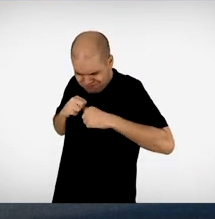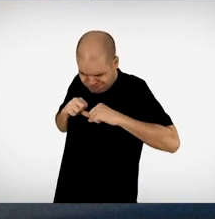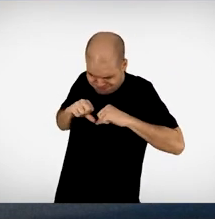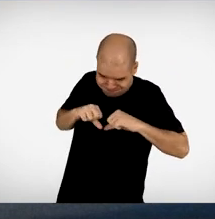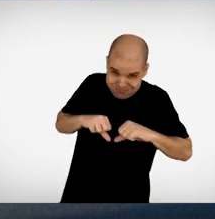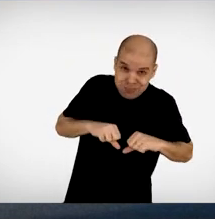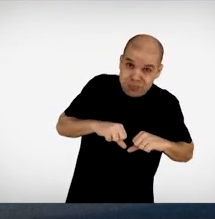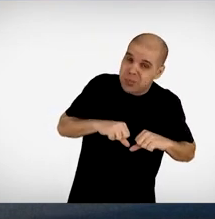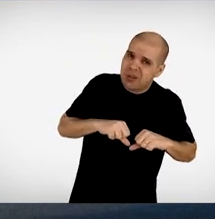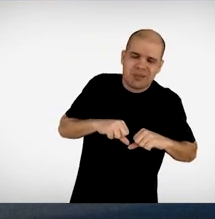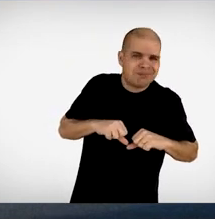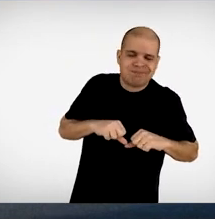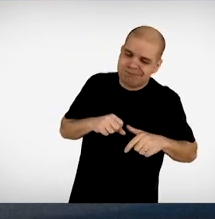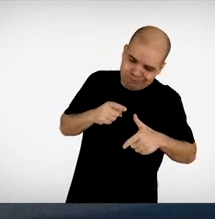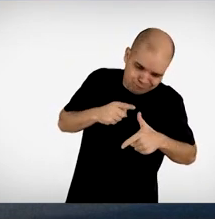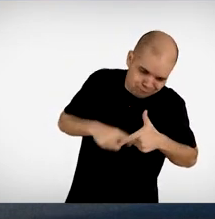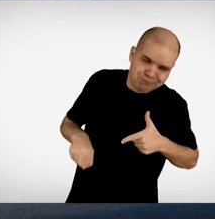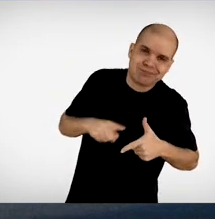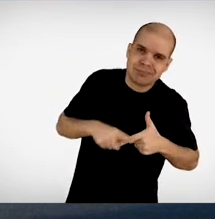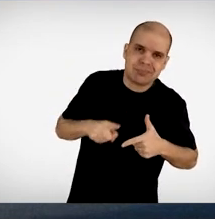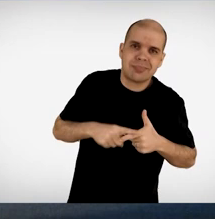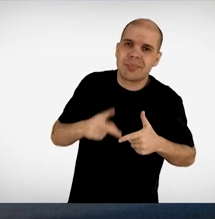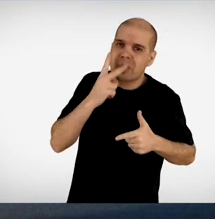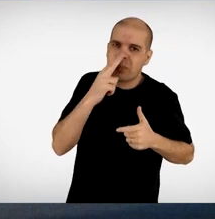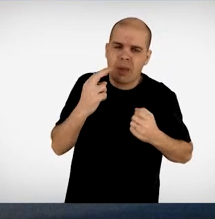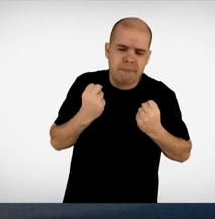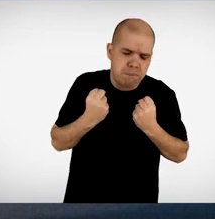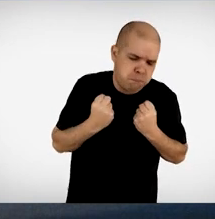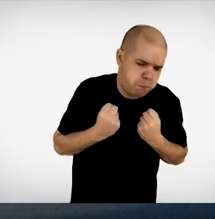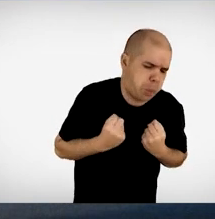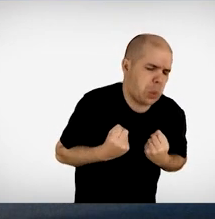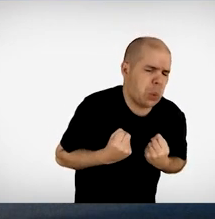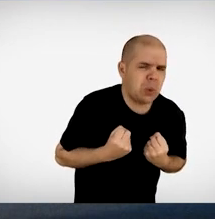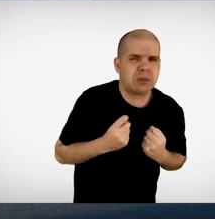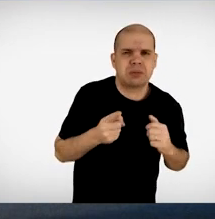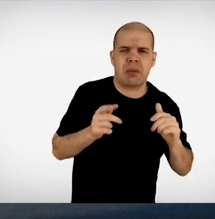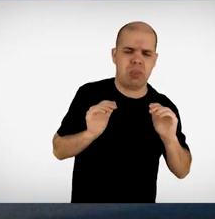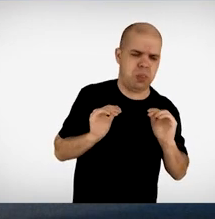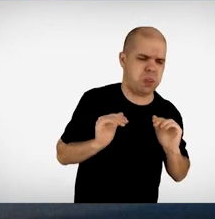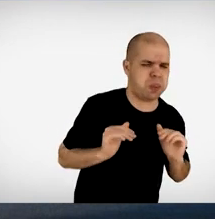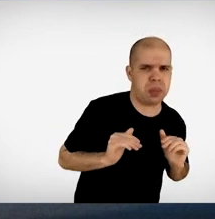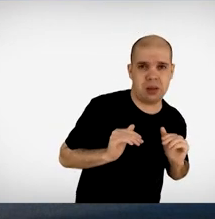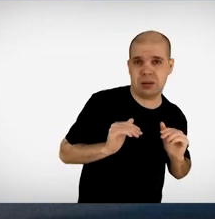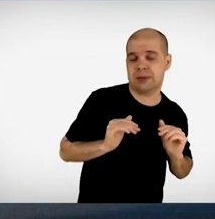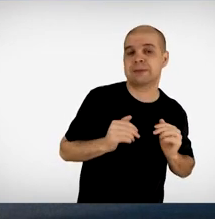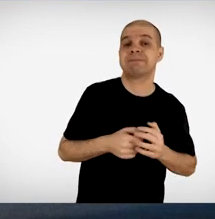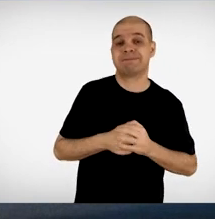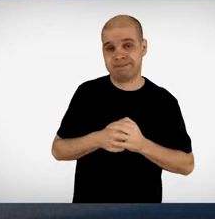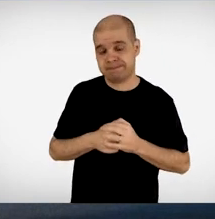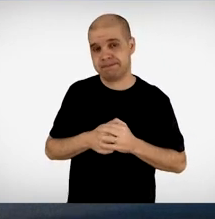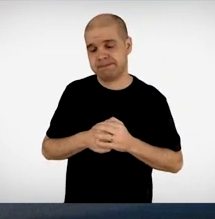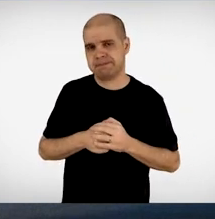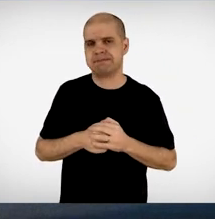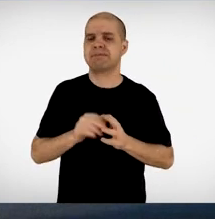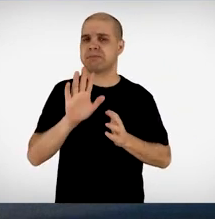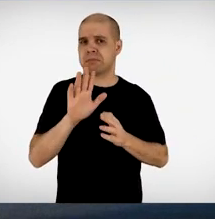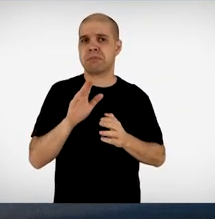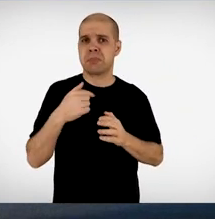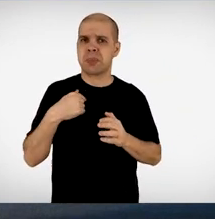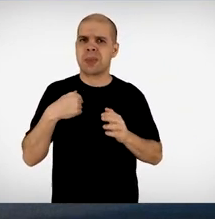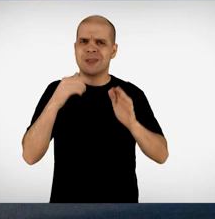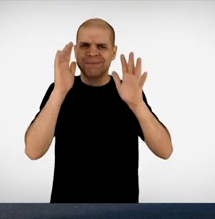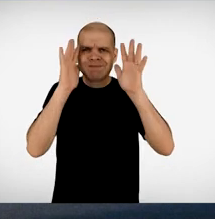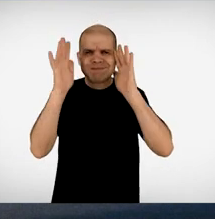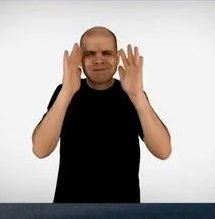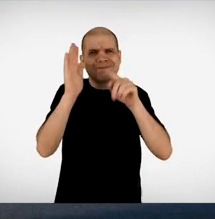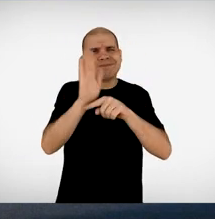trazem, assim, né, vocês nos 40, trazem essa liberdade dos 20 e poucos, dos 30, uma coisa tão deliciosa, mas essa coisa como se fosse